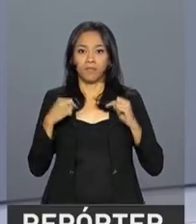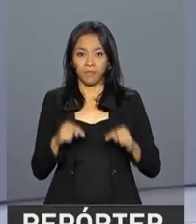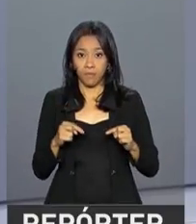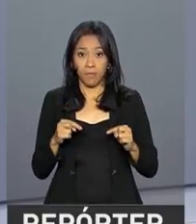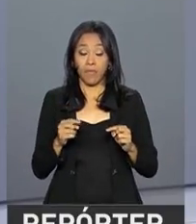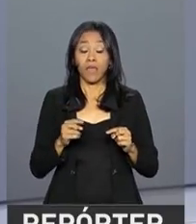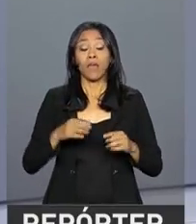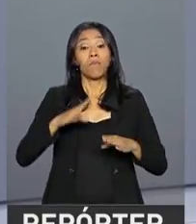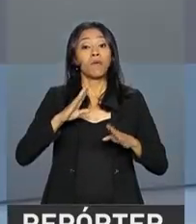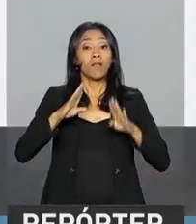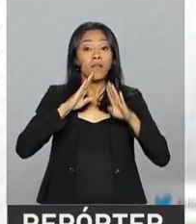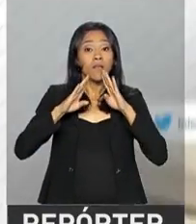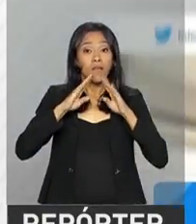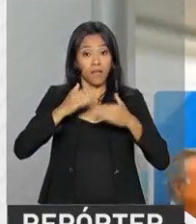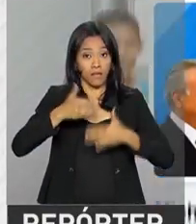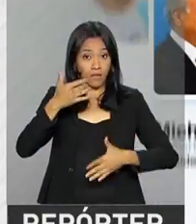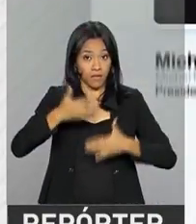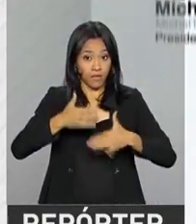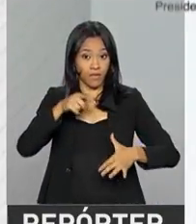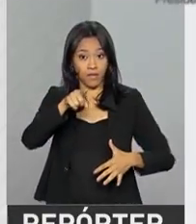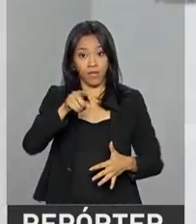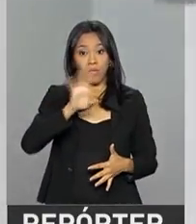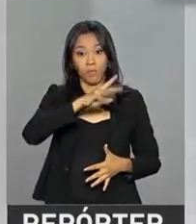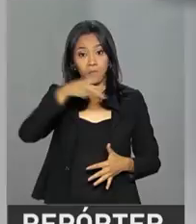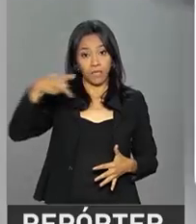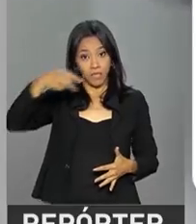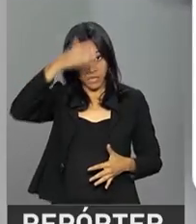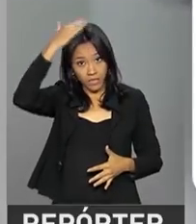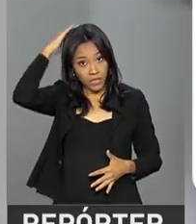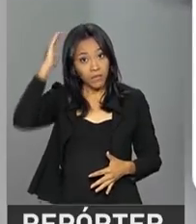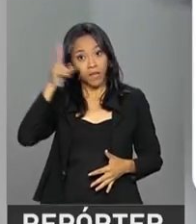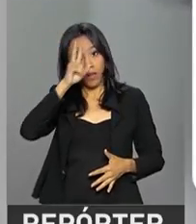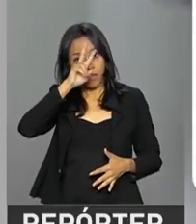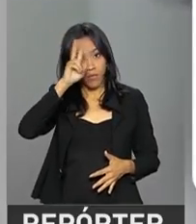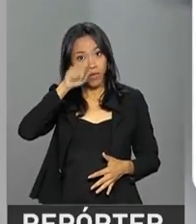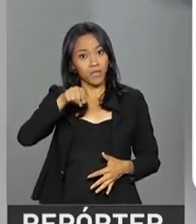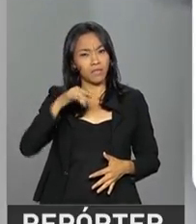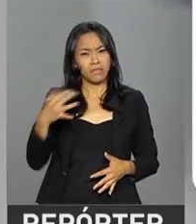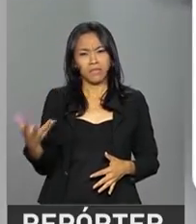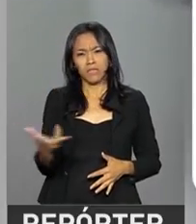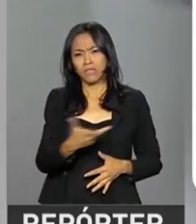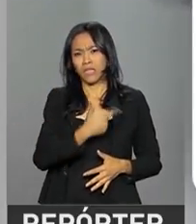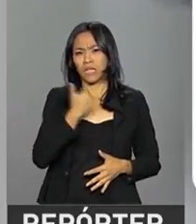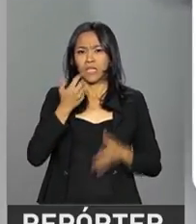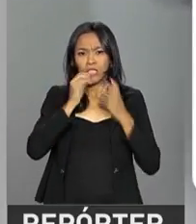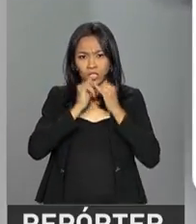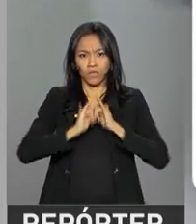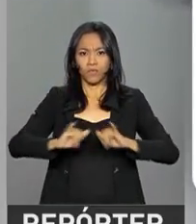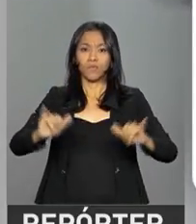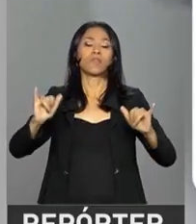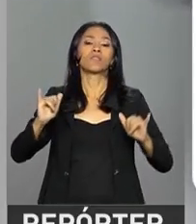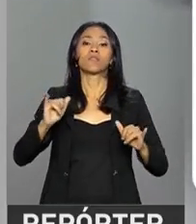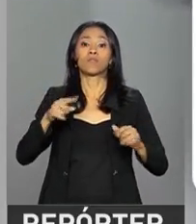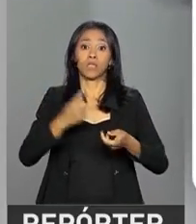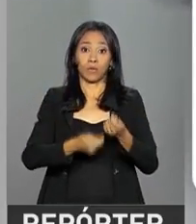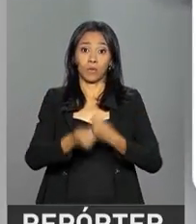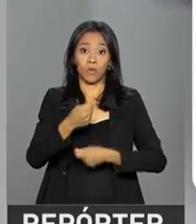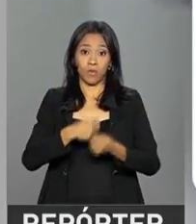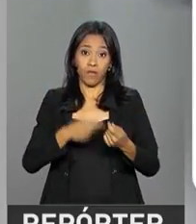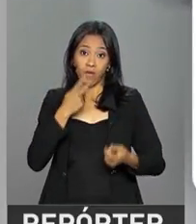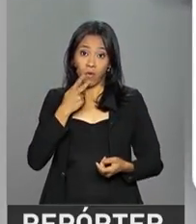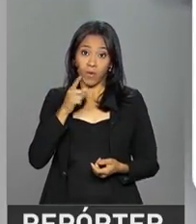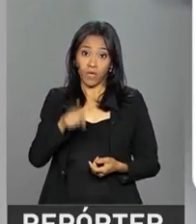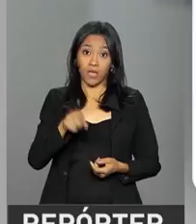o presidente michel temer lembrou que essa é mais uma excelente notícia na economia ele destacou que esse resultado da inflação